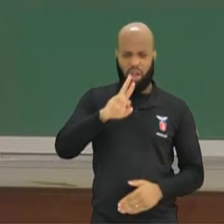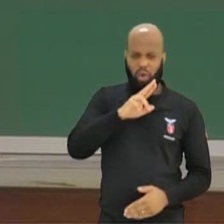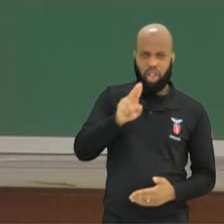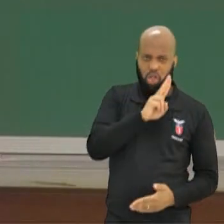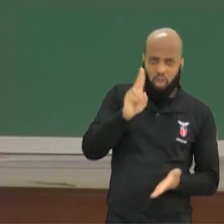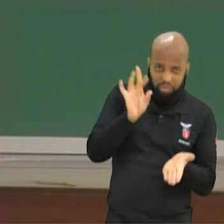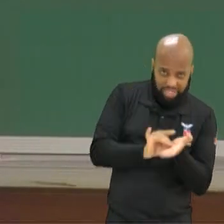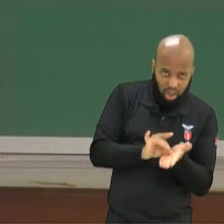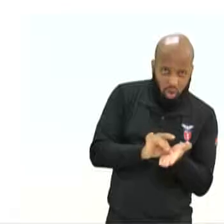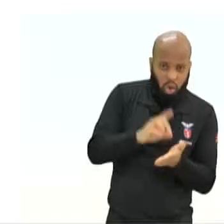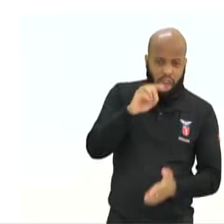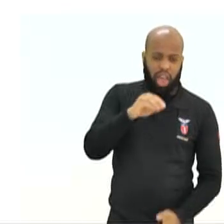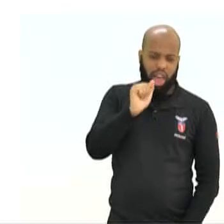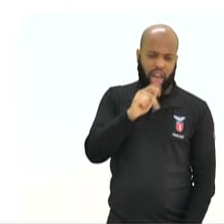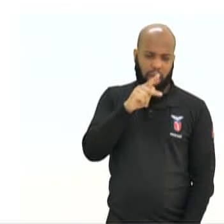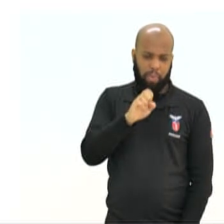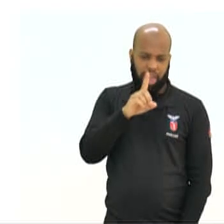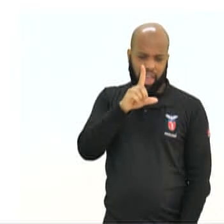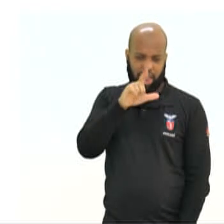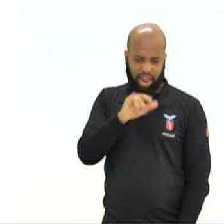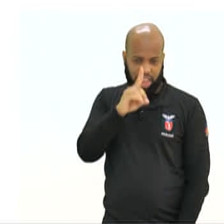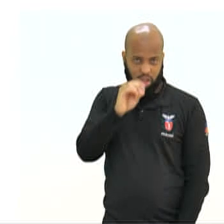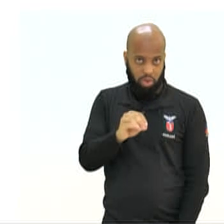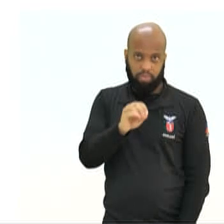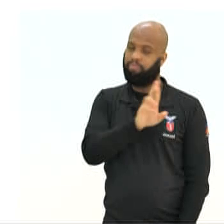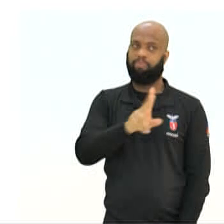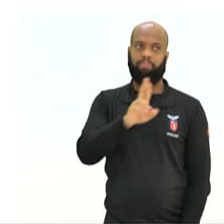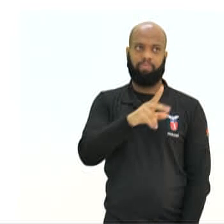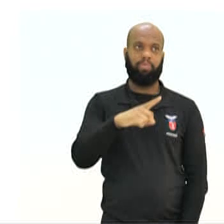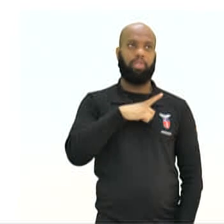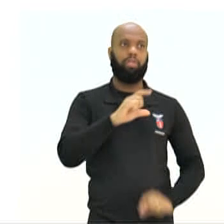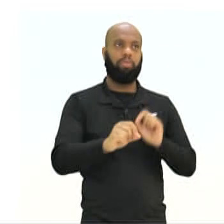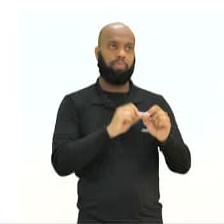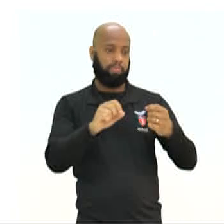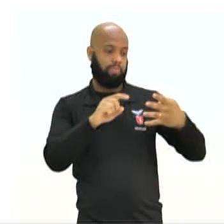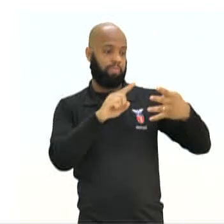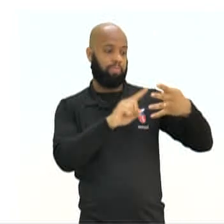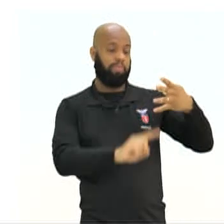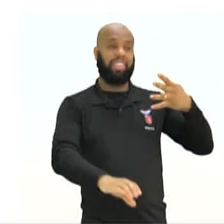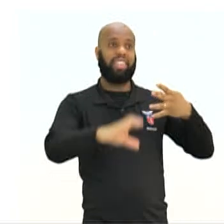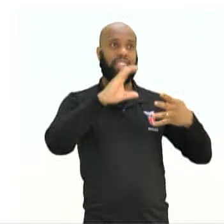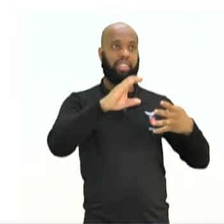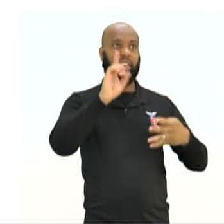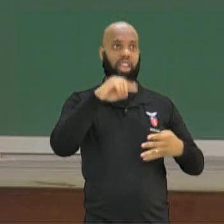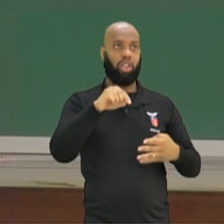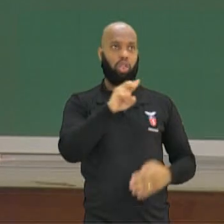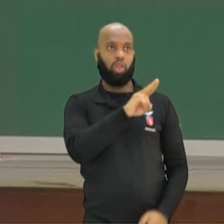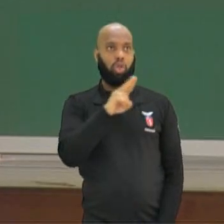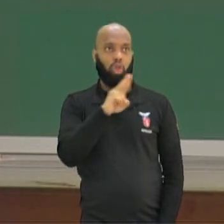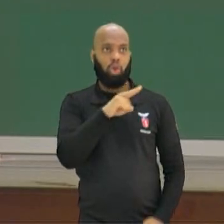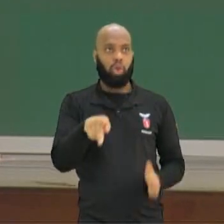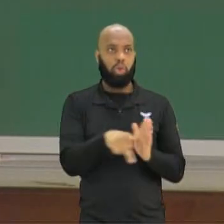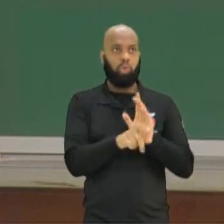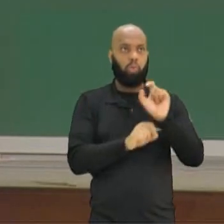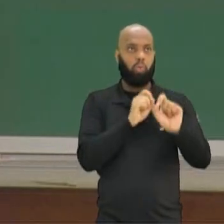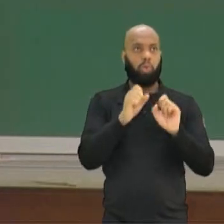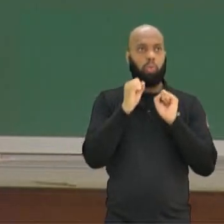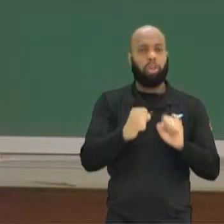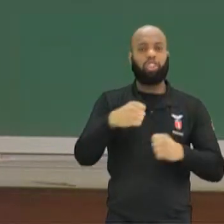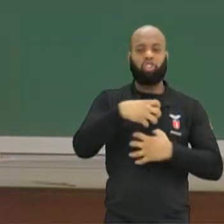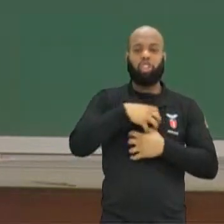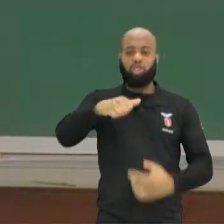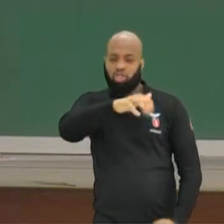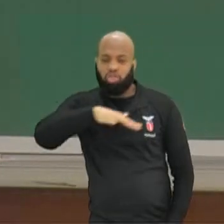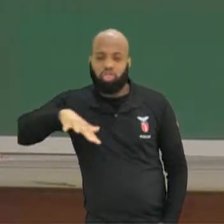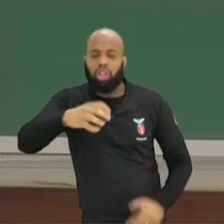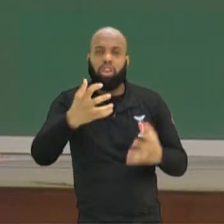nome tem a ideia de batismo ou de registro civil, o nome que os pais deram a ele, né? Severino é um nome genérico que ele